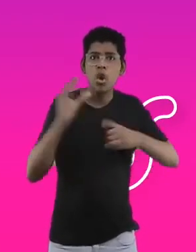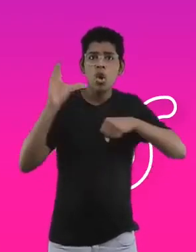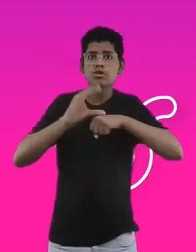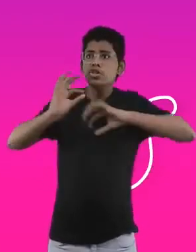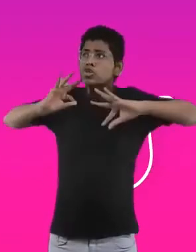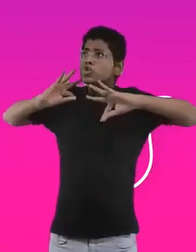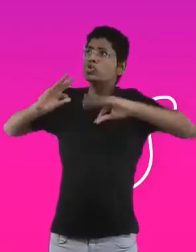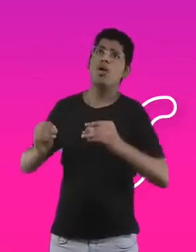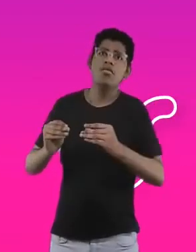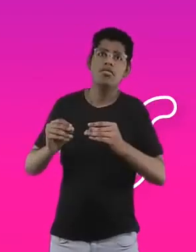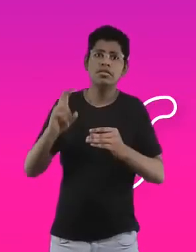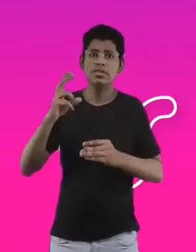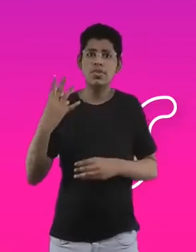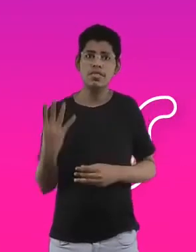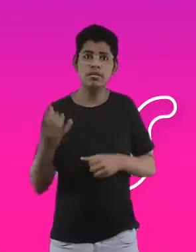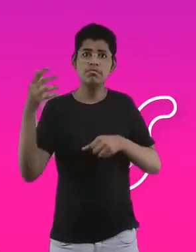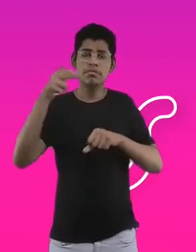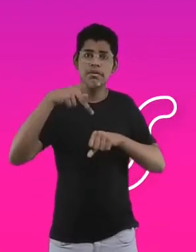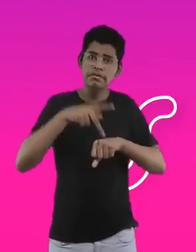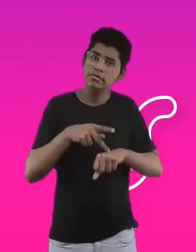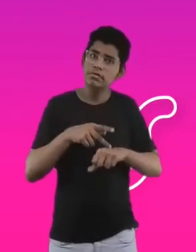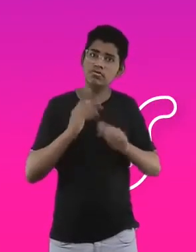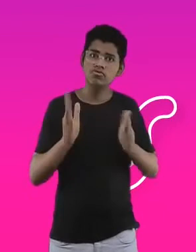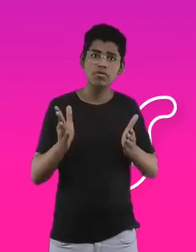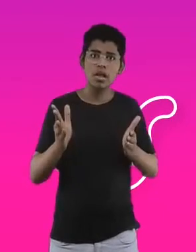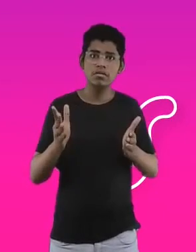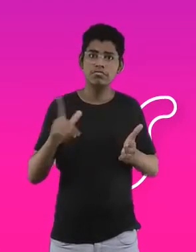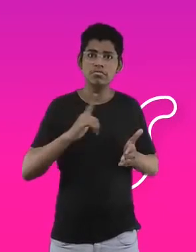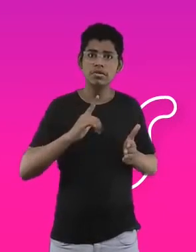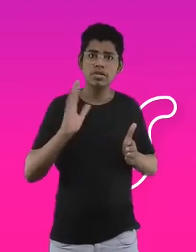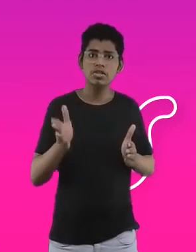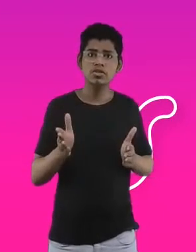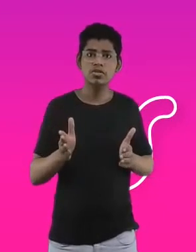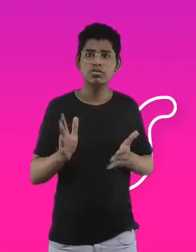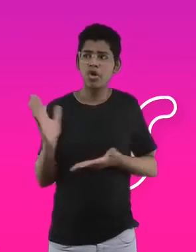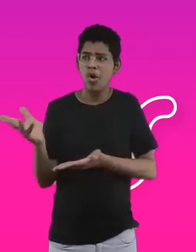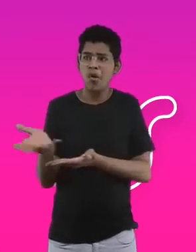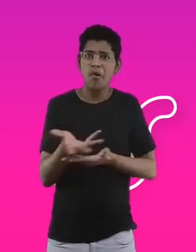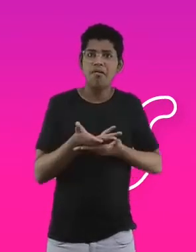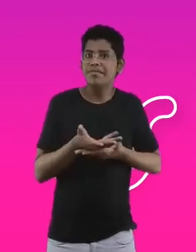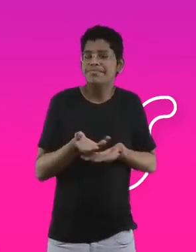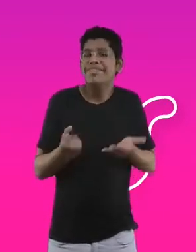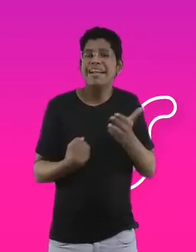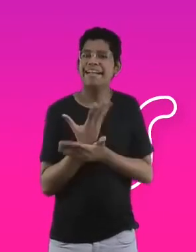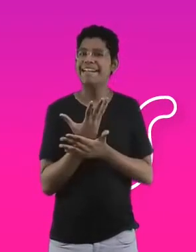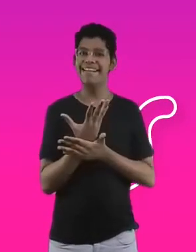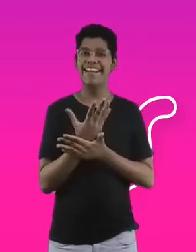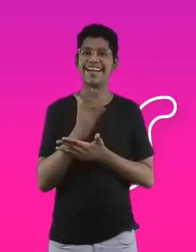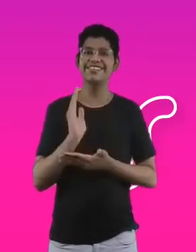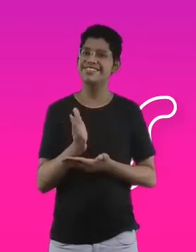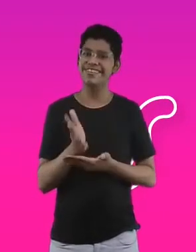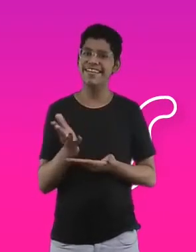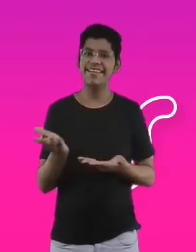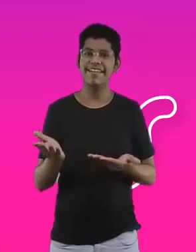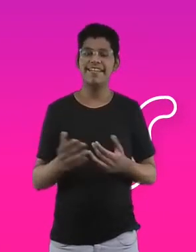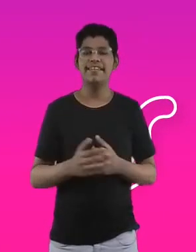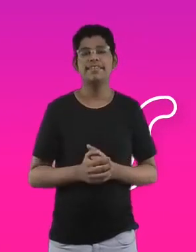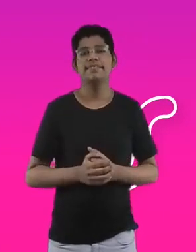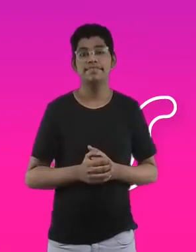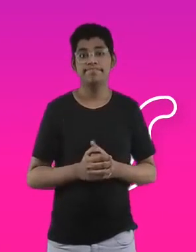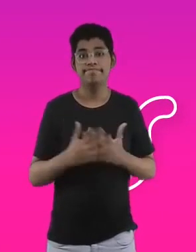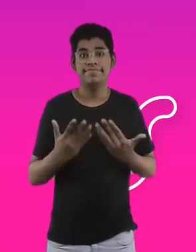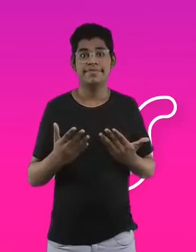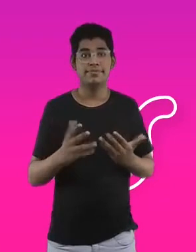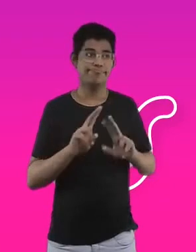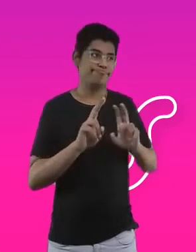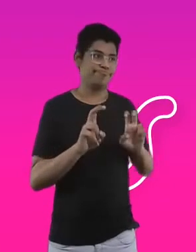existia, né? Não tem como cunhar aquilo que já existe, né? E aí, quando ele acaba cunhando, ou dizendo